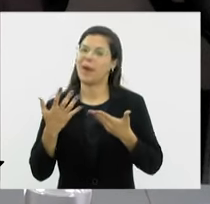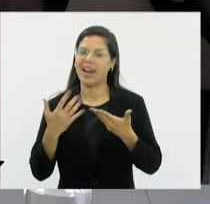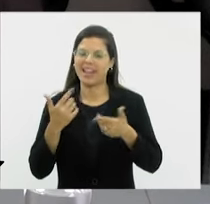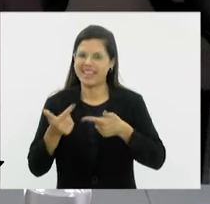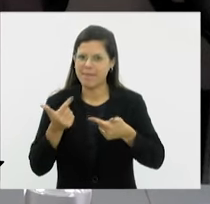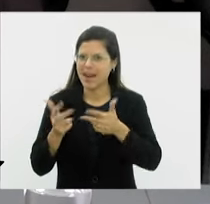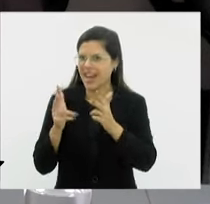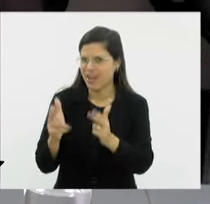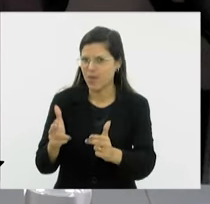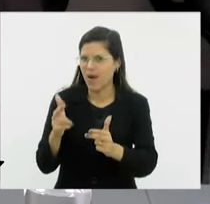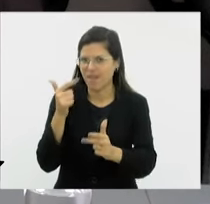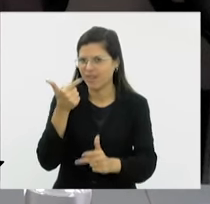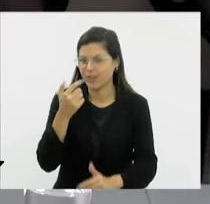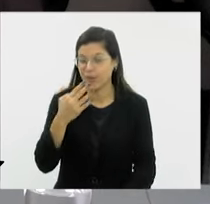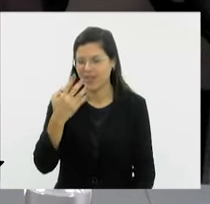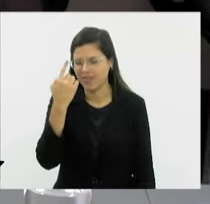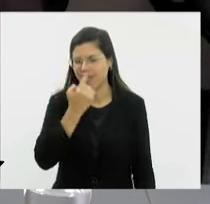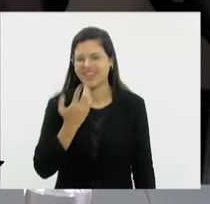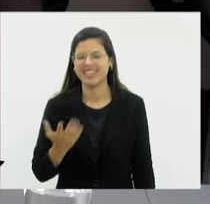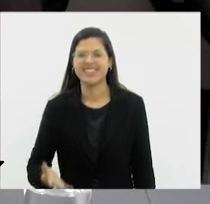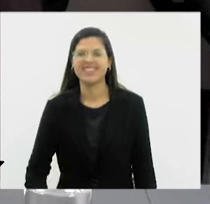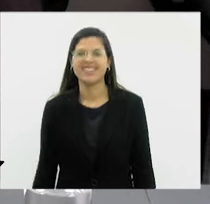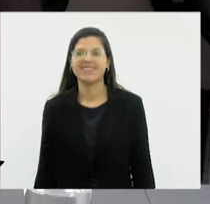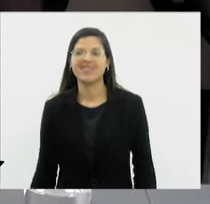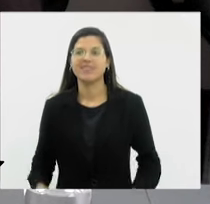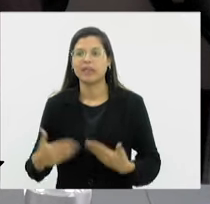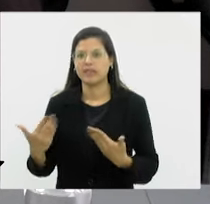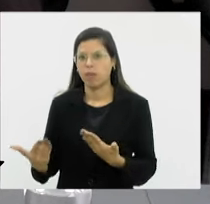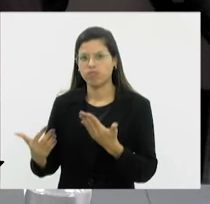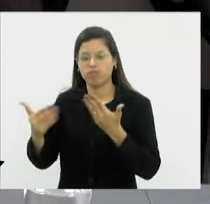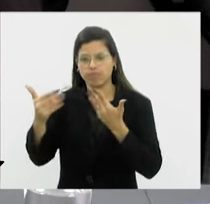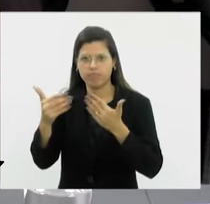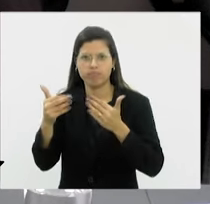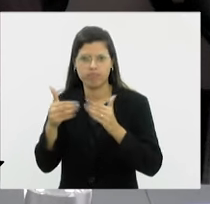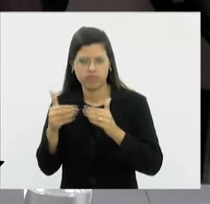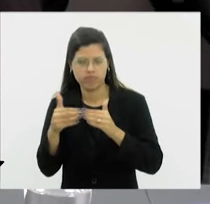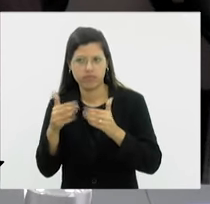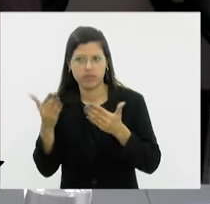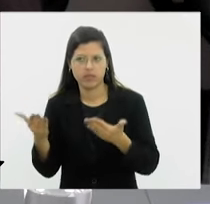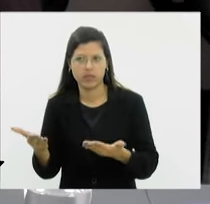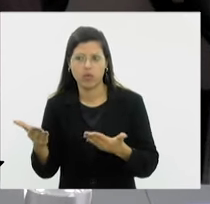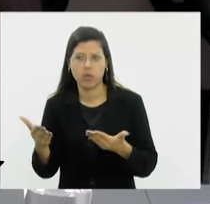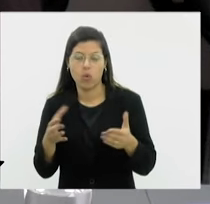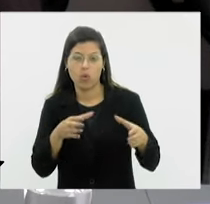Mas, olha, senhor, reza a razão a Vossa Excelência, porque